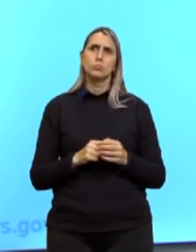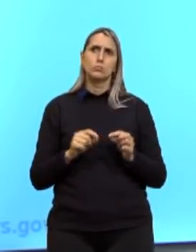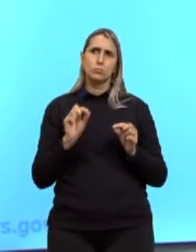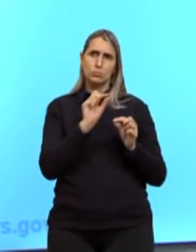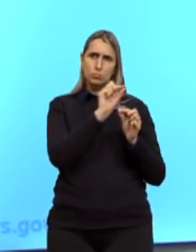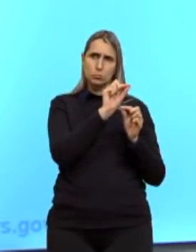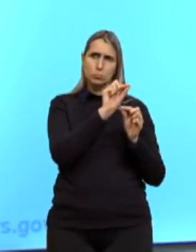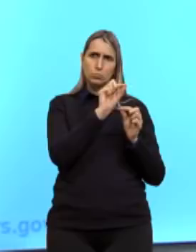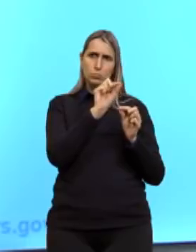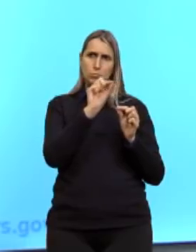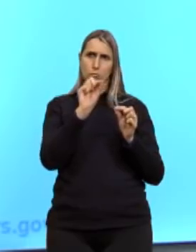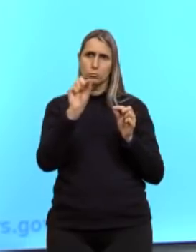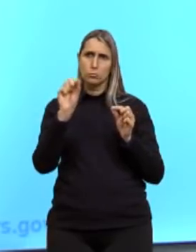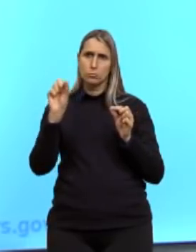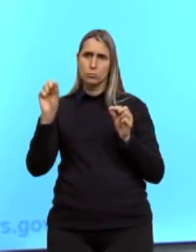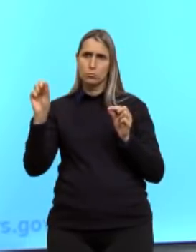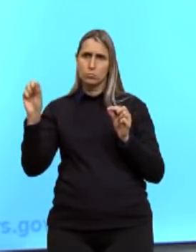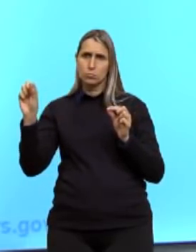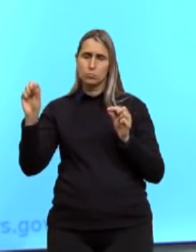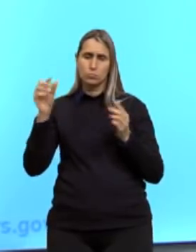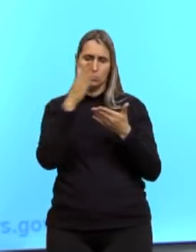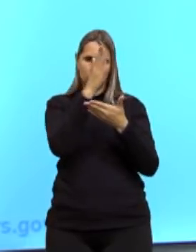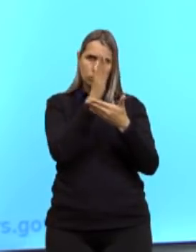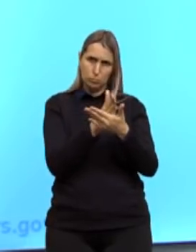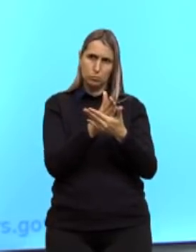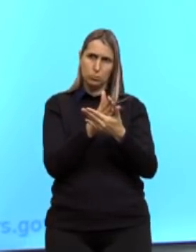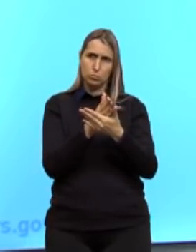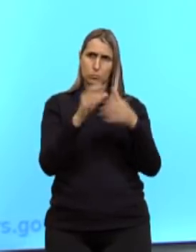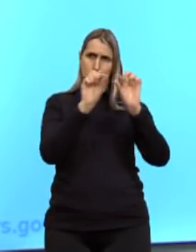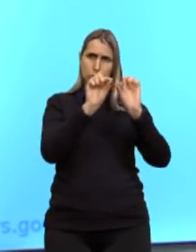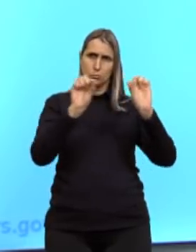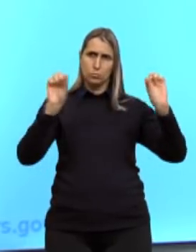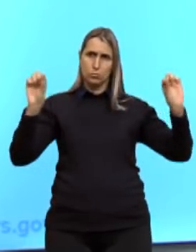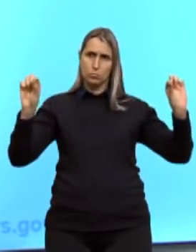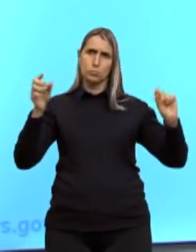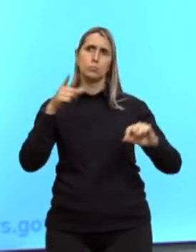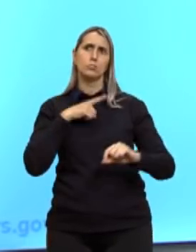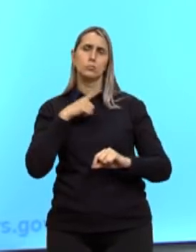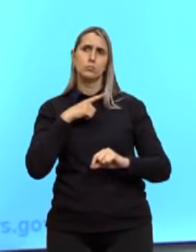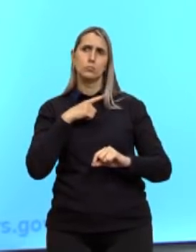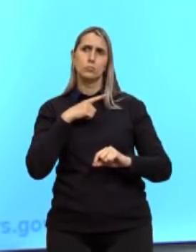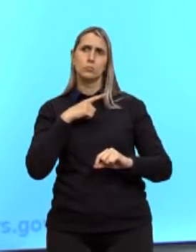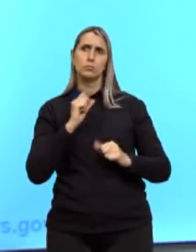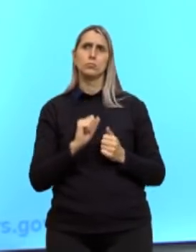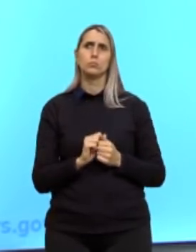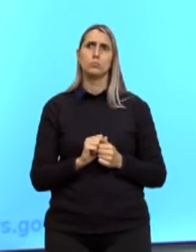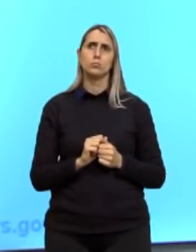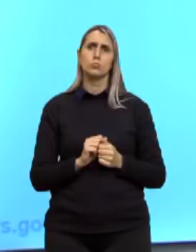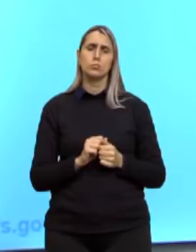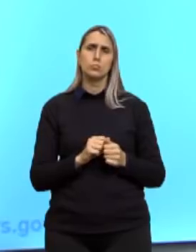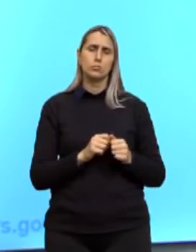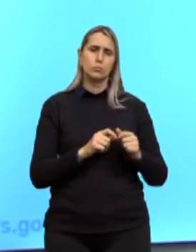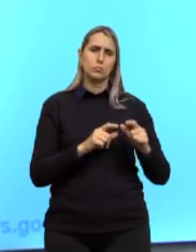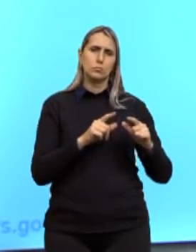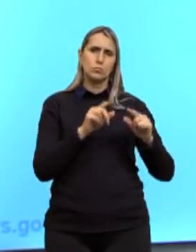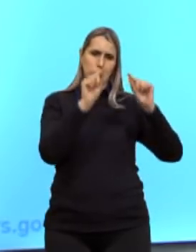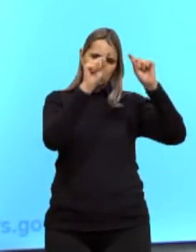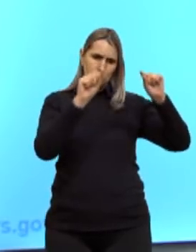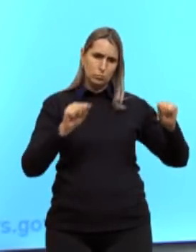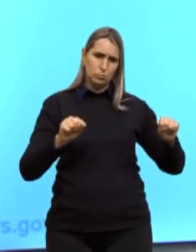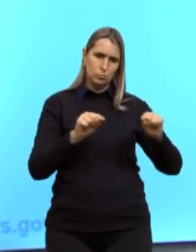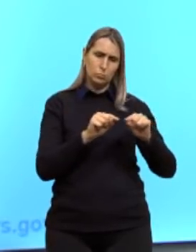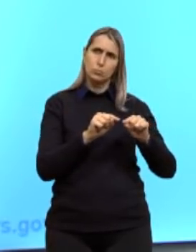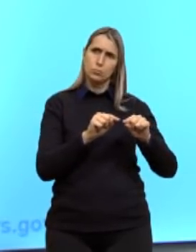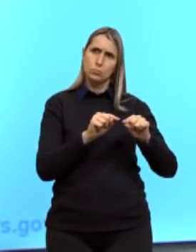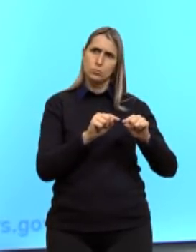reta paralela um dos lados cortando o triângulo ao meio que é esse caso aqui tem uns segmentos formados entre os lados do triângulo